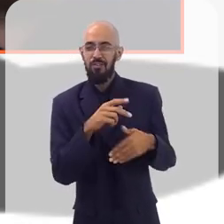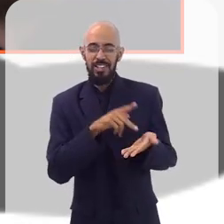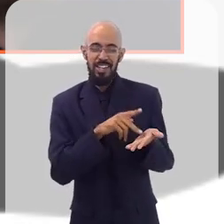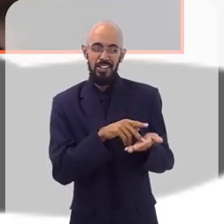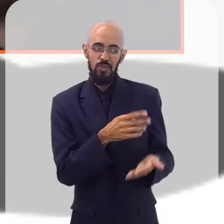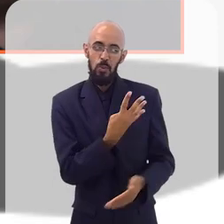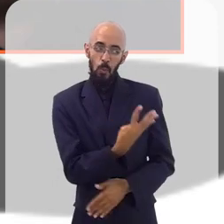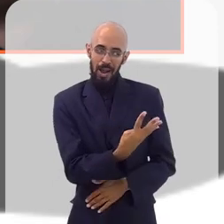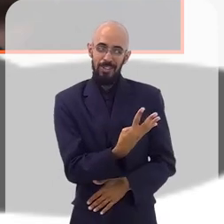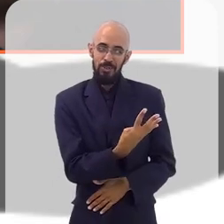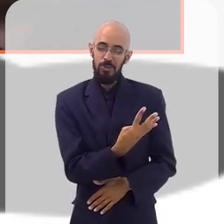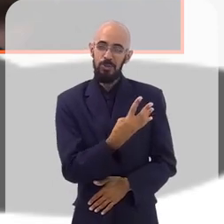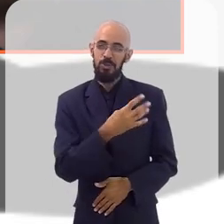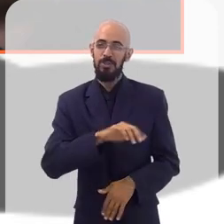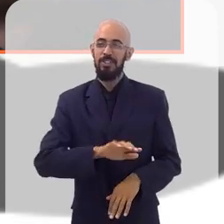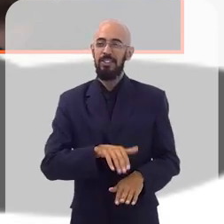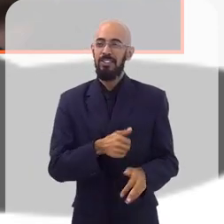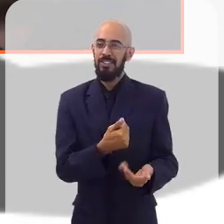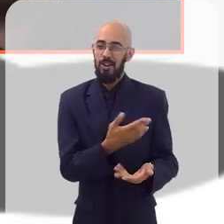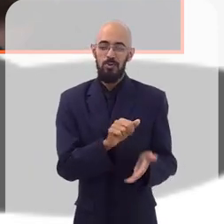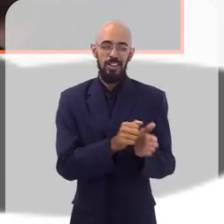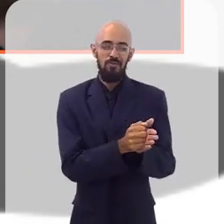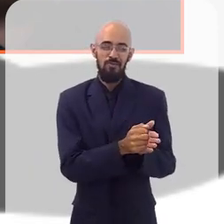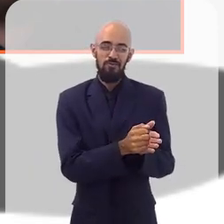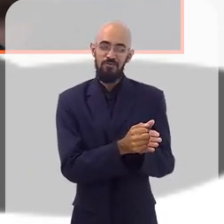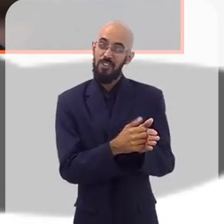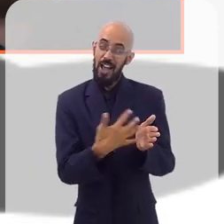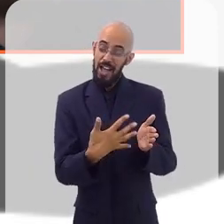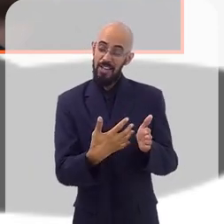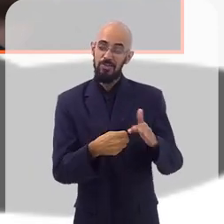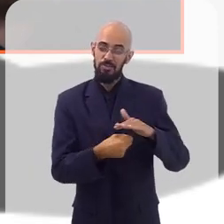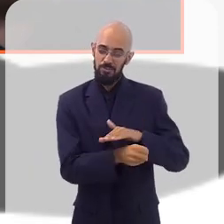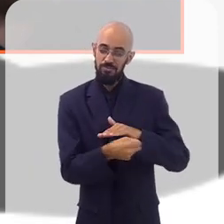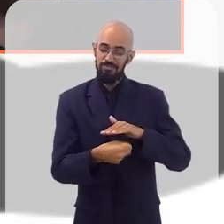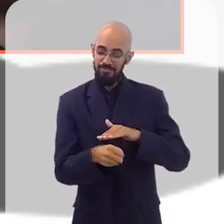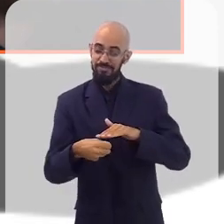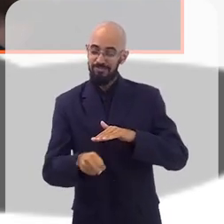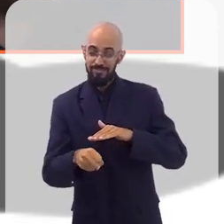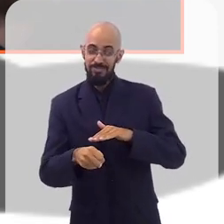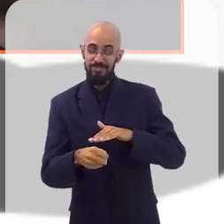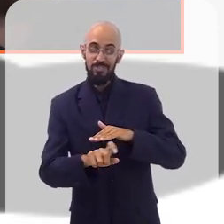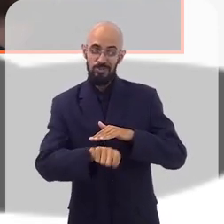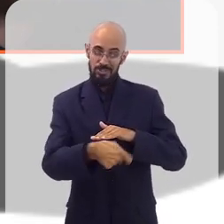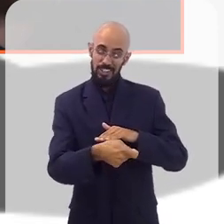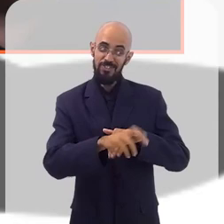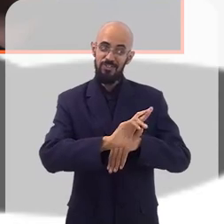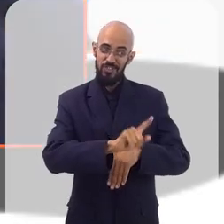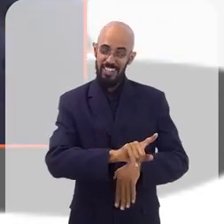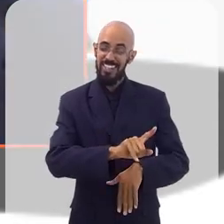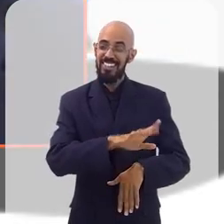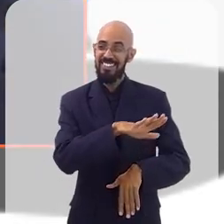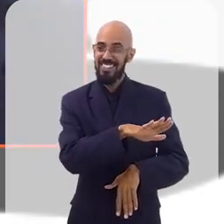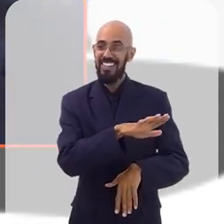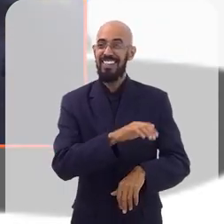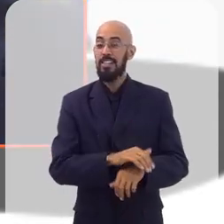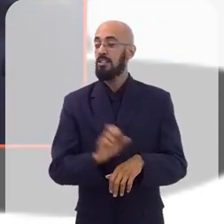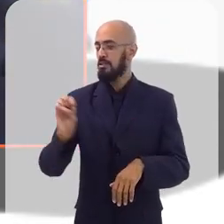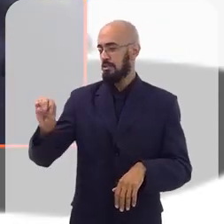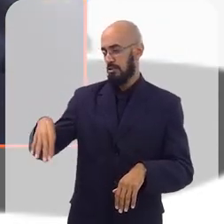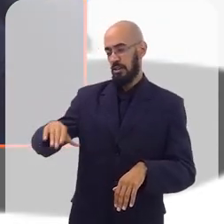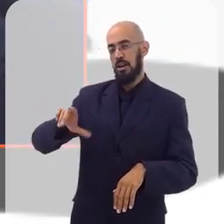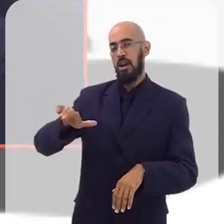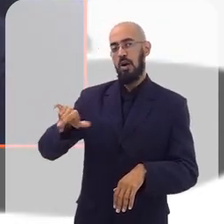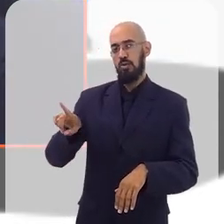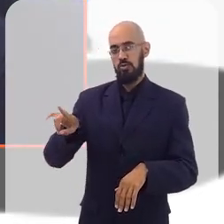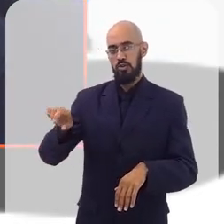singular quando na verdade foram quatro então tenho S aí mas são vários essas né sim